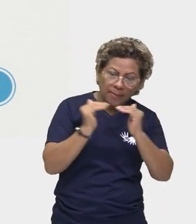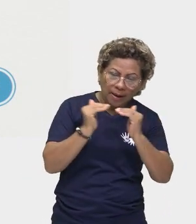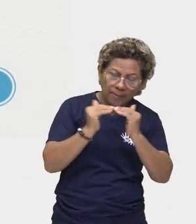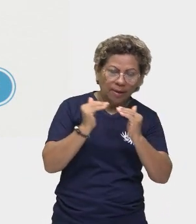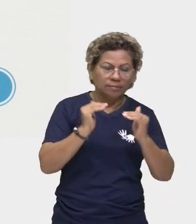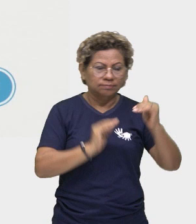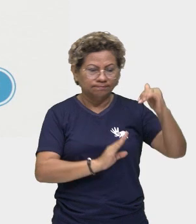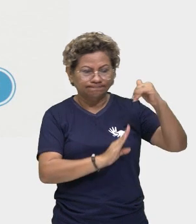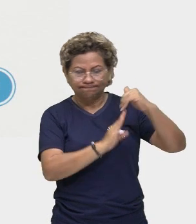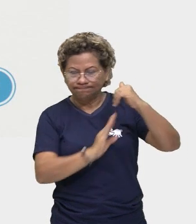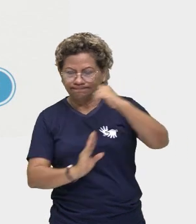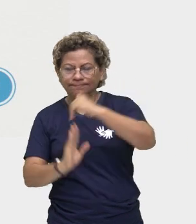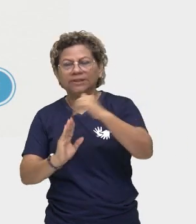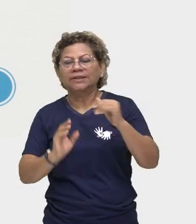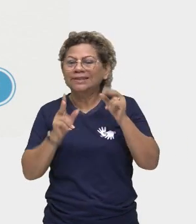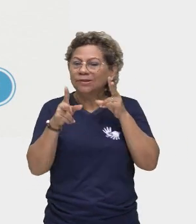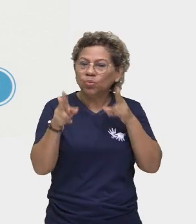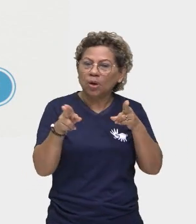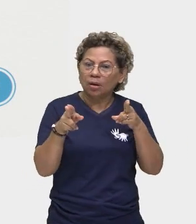unidade de medida a cada lado, ó.